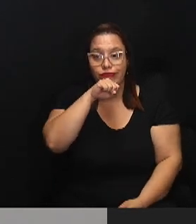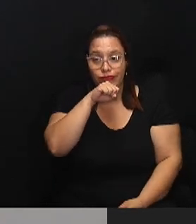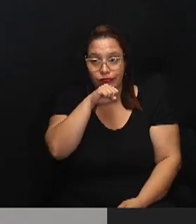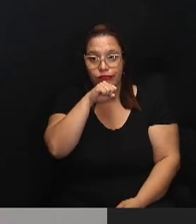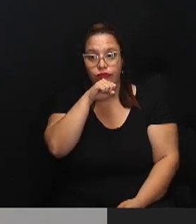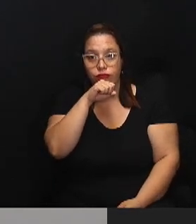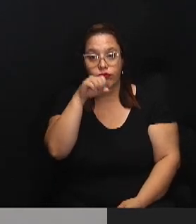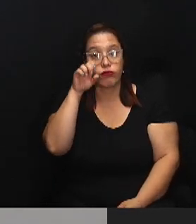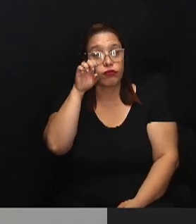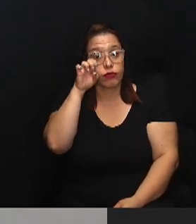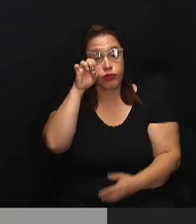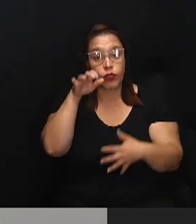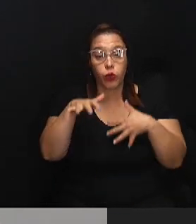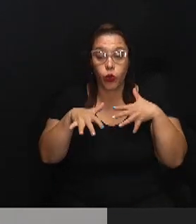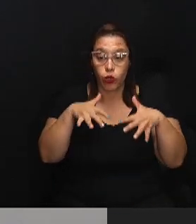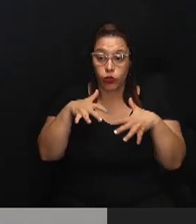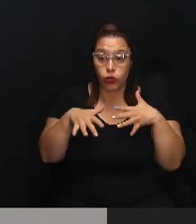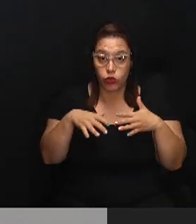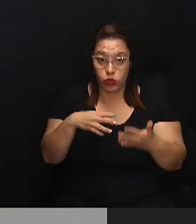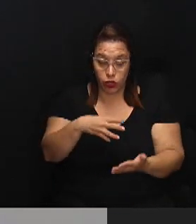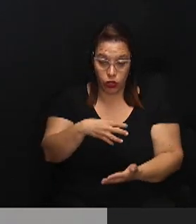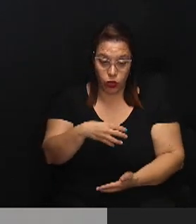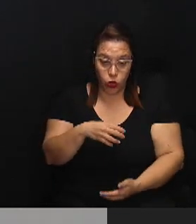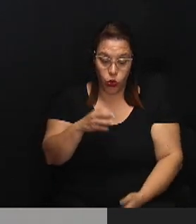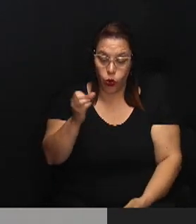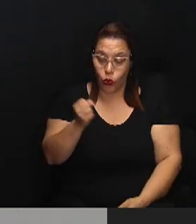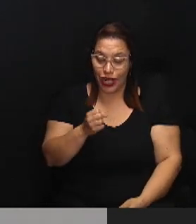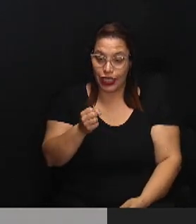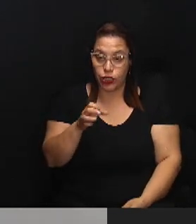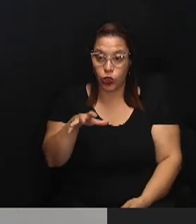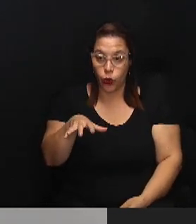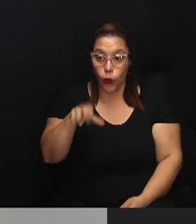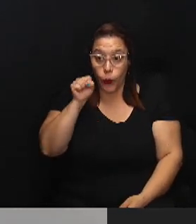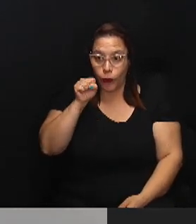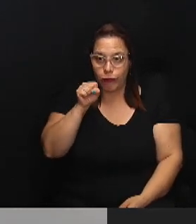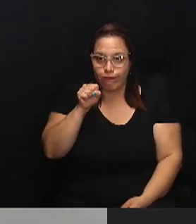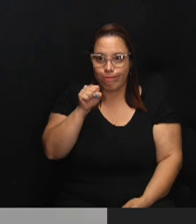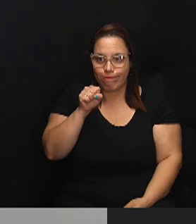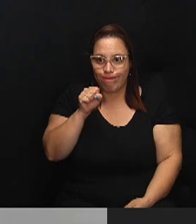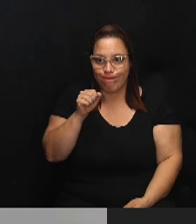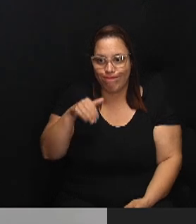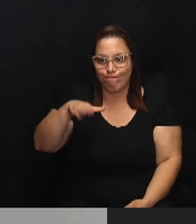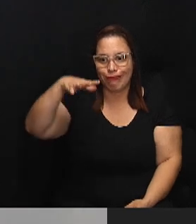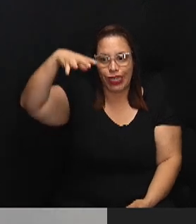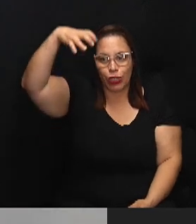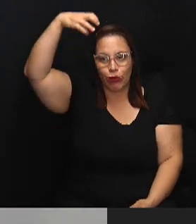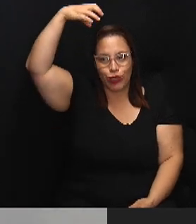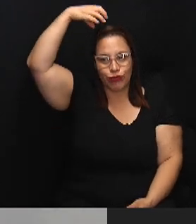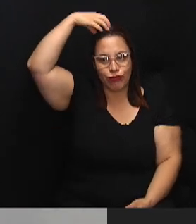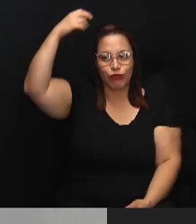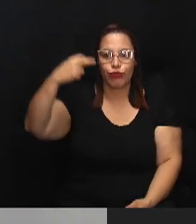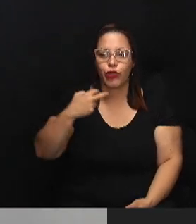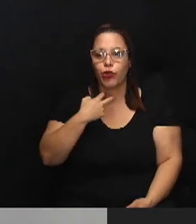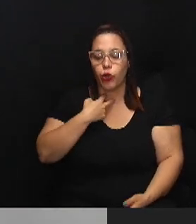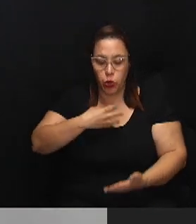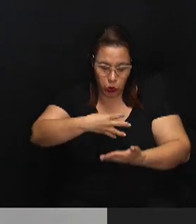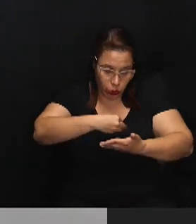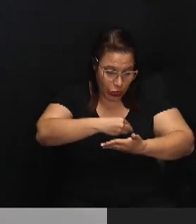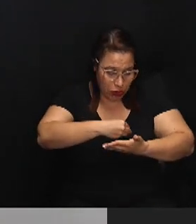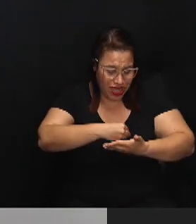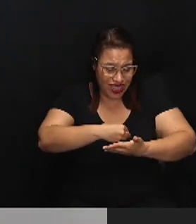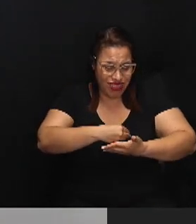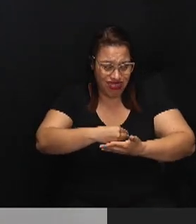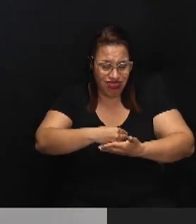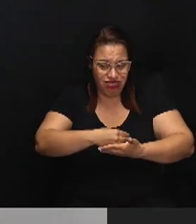por esse momento, o leite seca, então é mais uma culpa, né? Eu não pude amamentar o meu bebê,